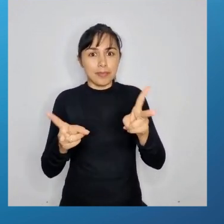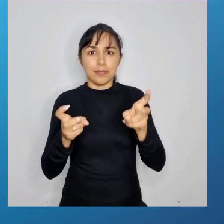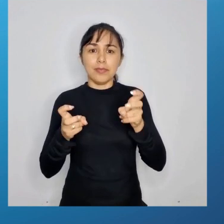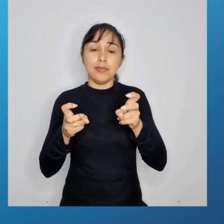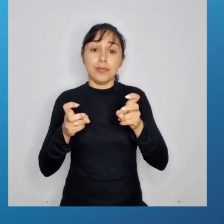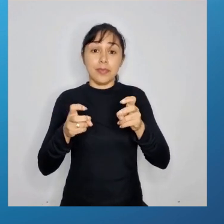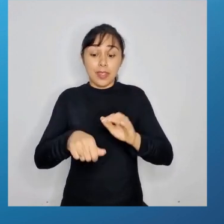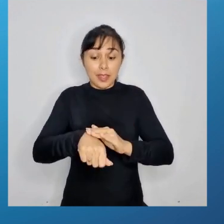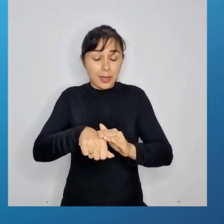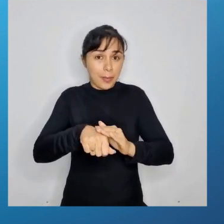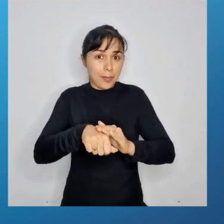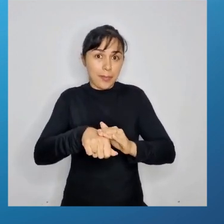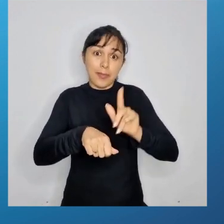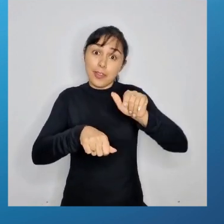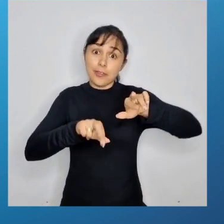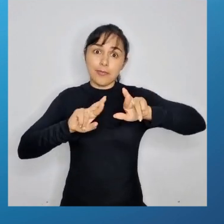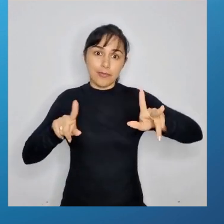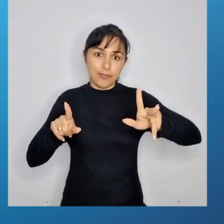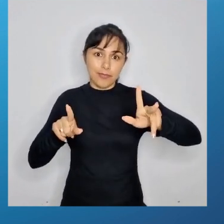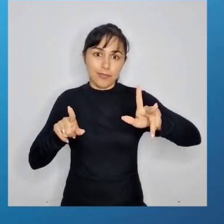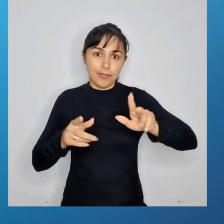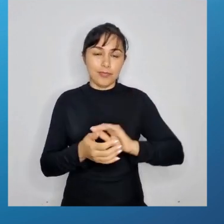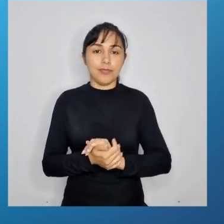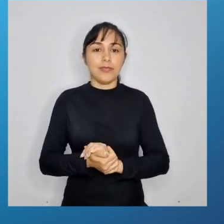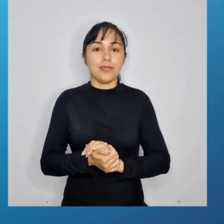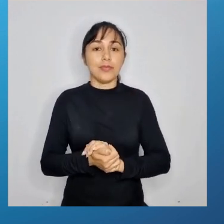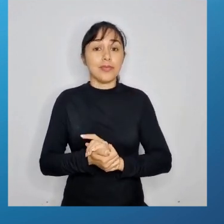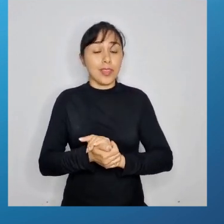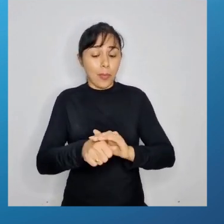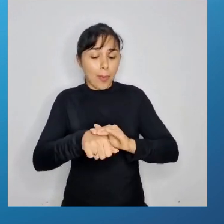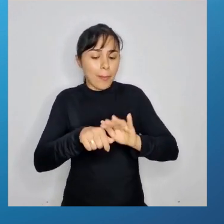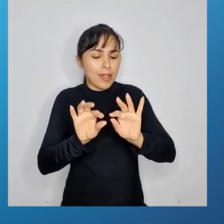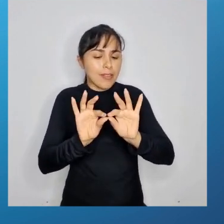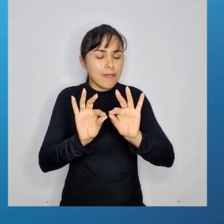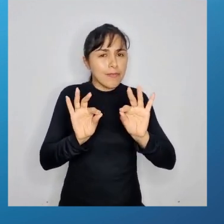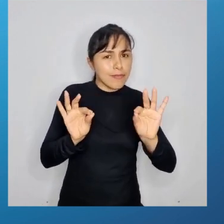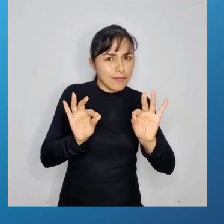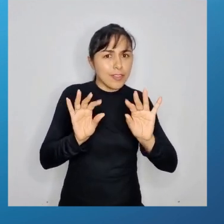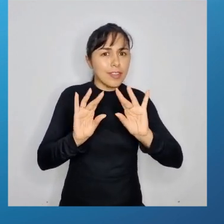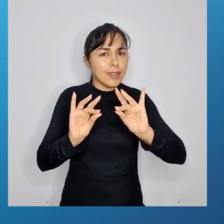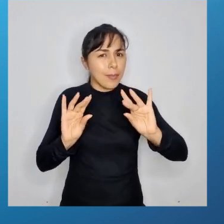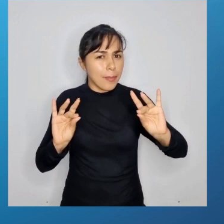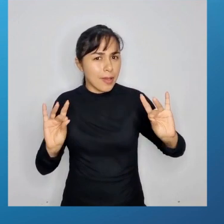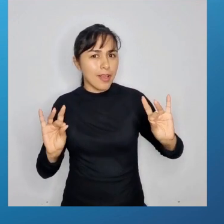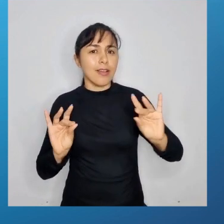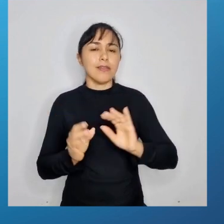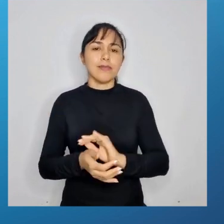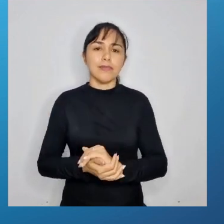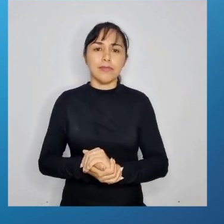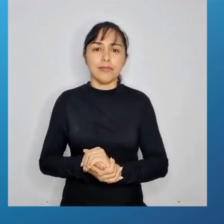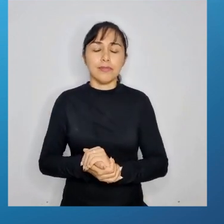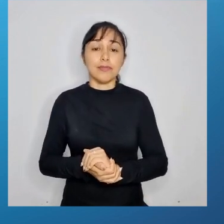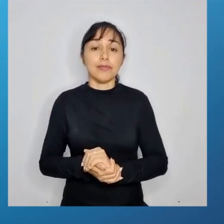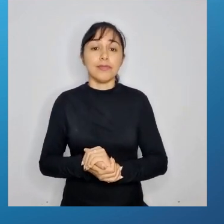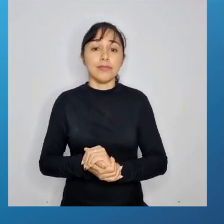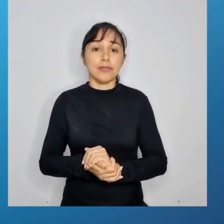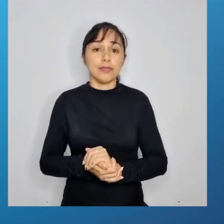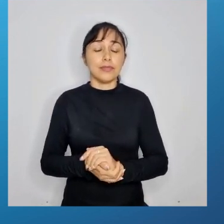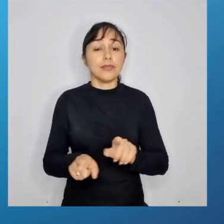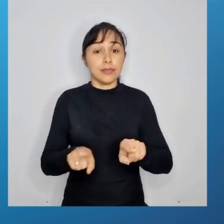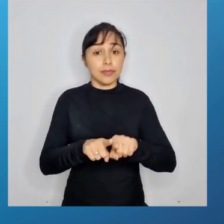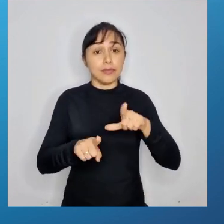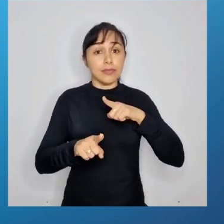pele queratinizada, a pele mais grossa, é uma pele mais fina, úmida, caracterizada. Eles possuem hábitos